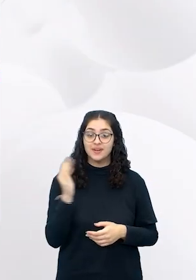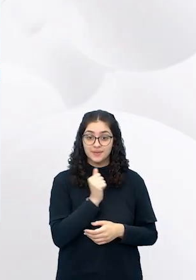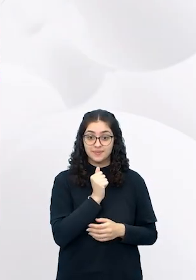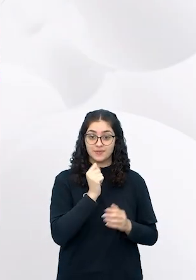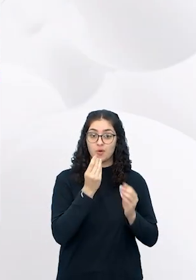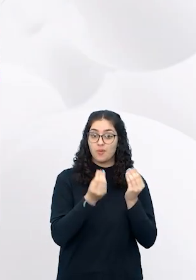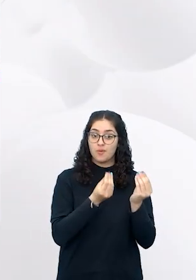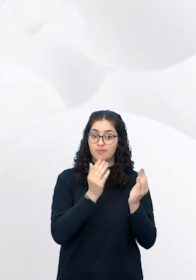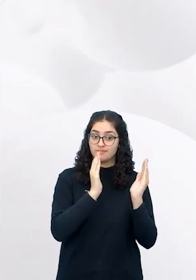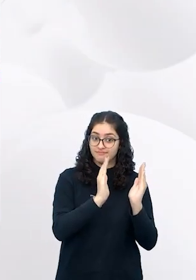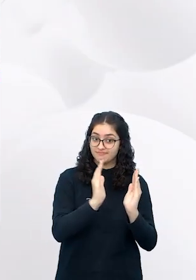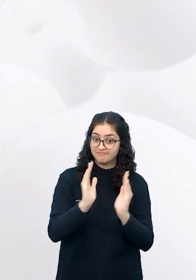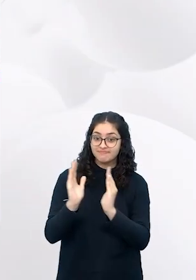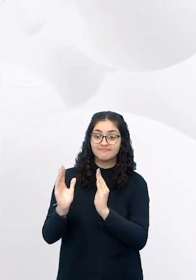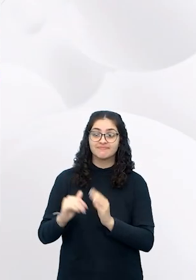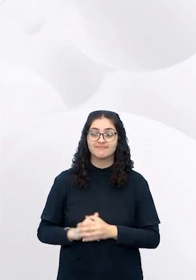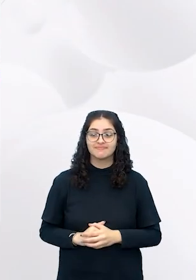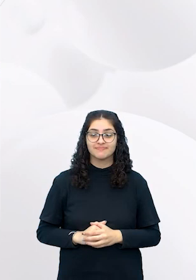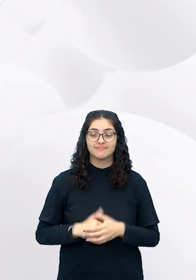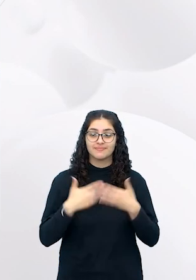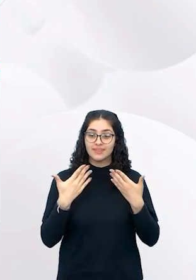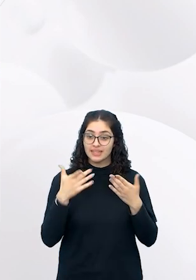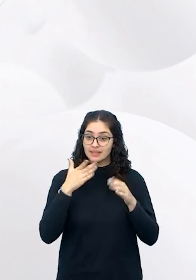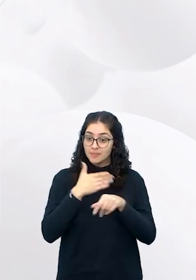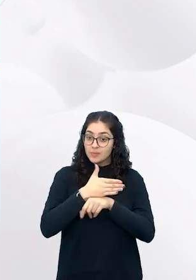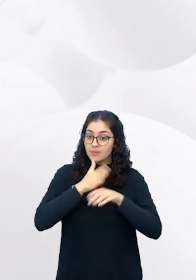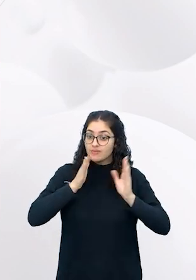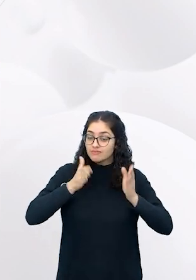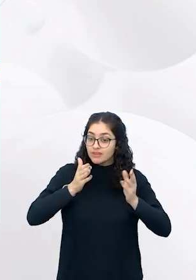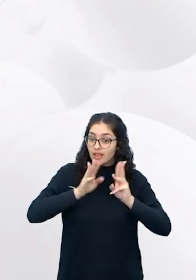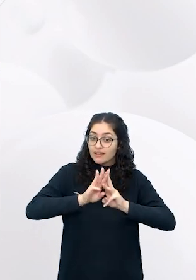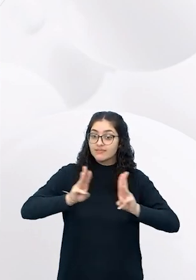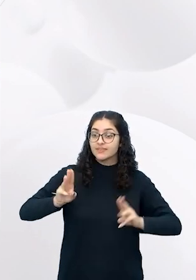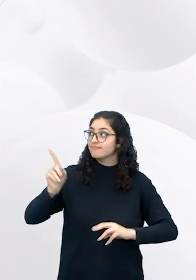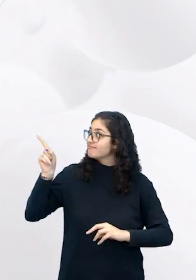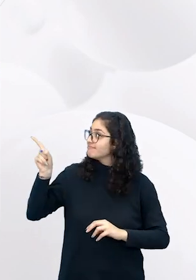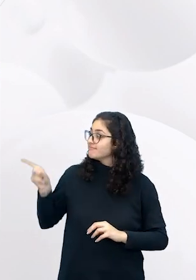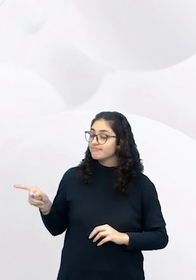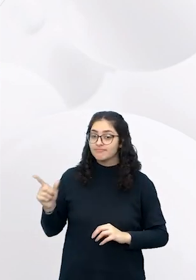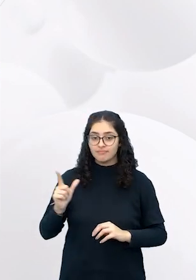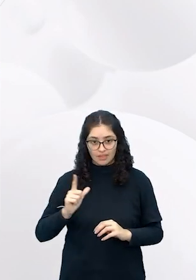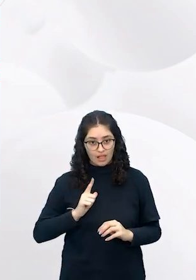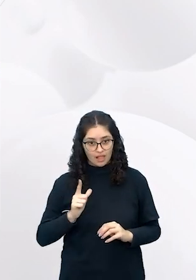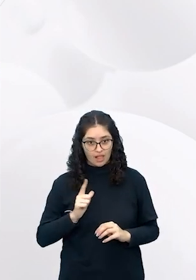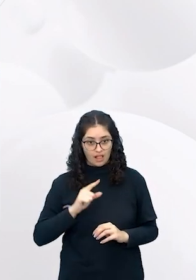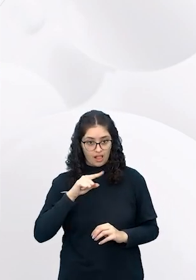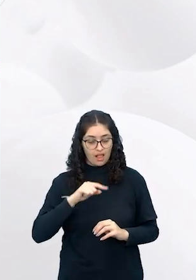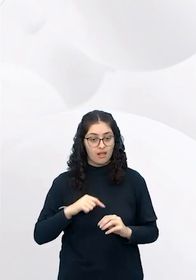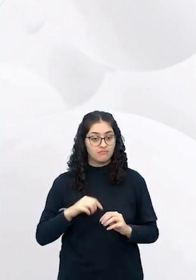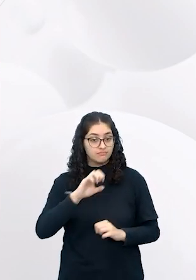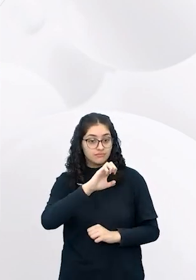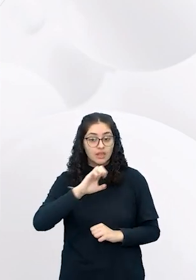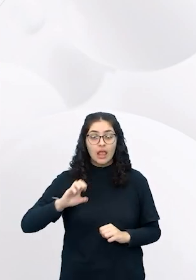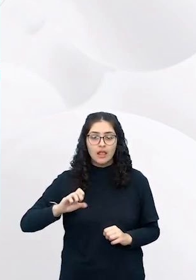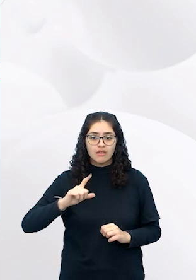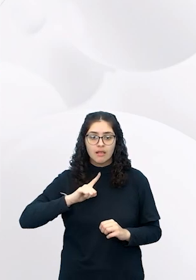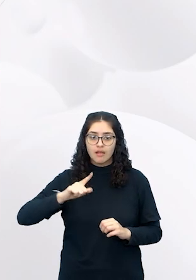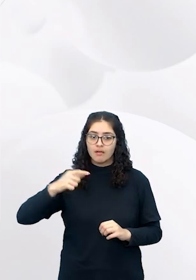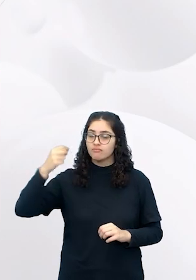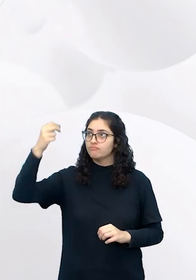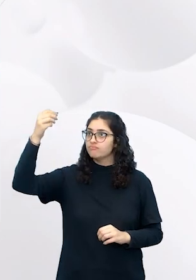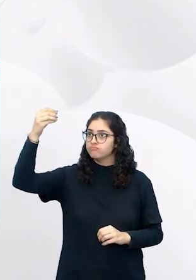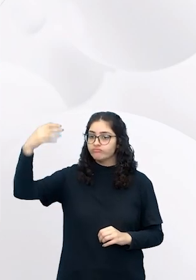passo. Acessou a sede, você tem aí no lado esquerdo uma barra de menus e aí no